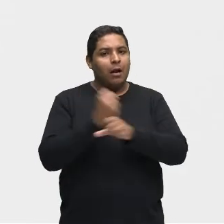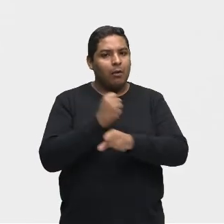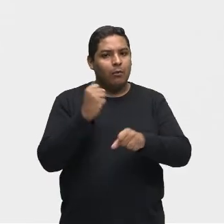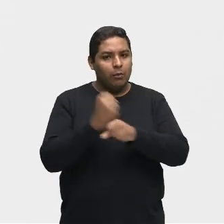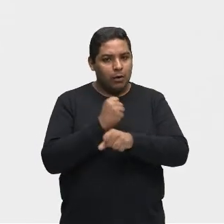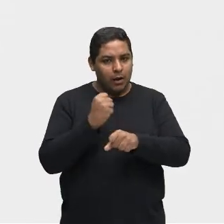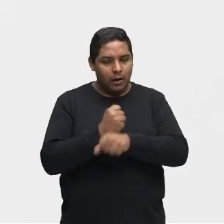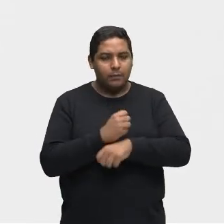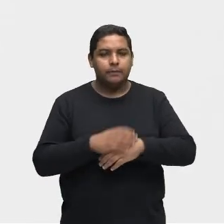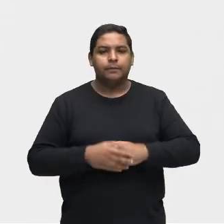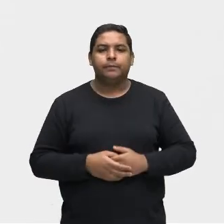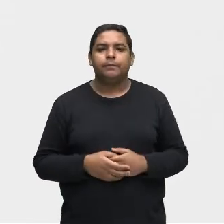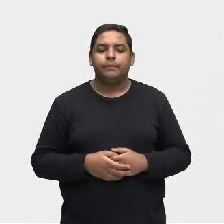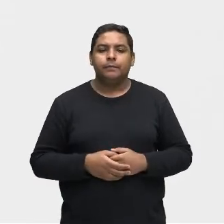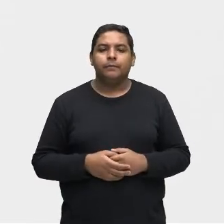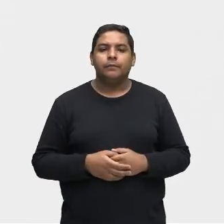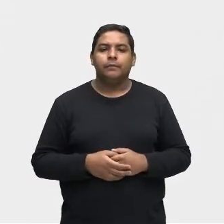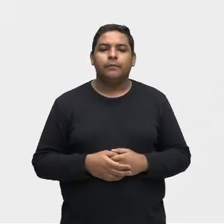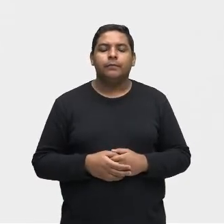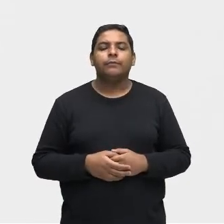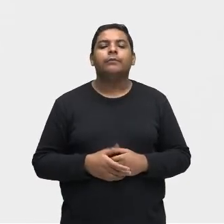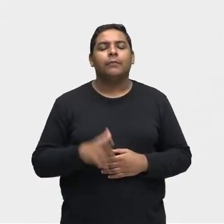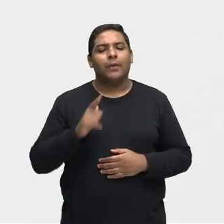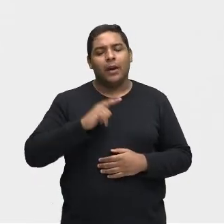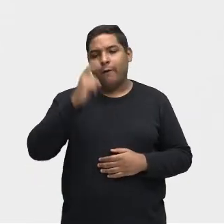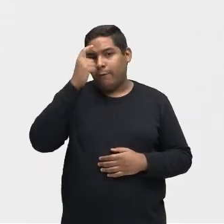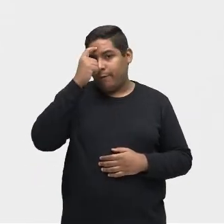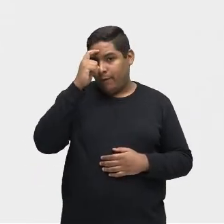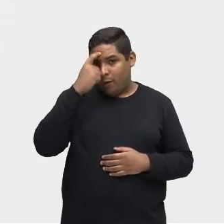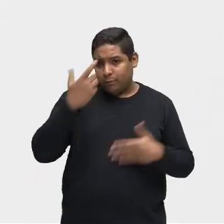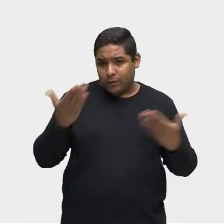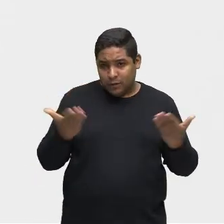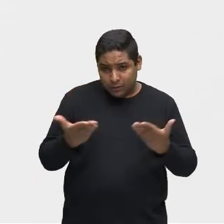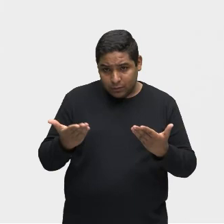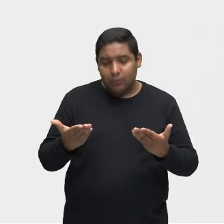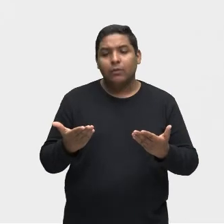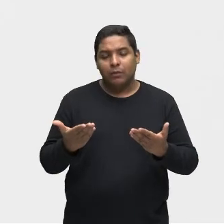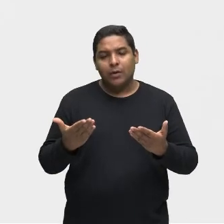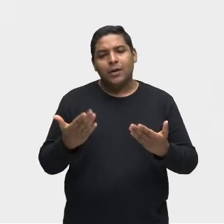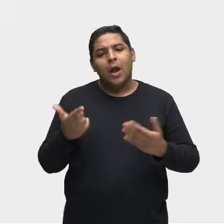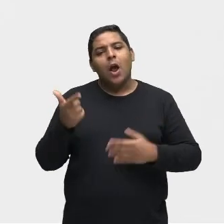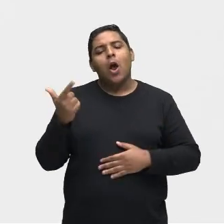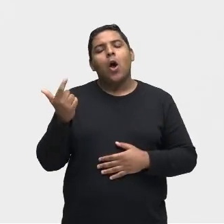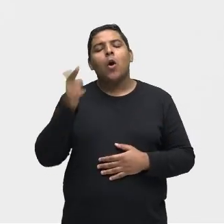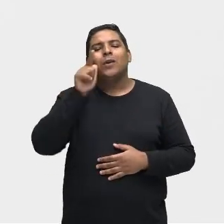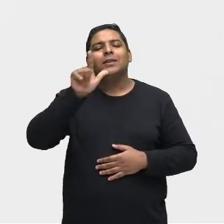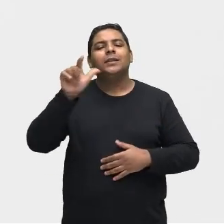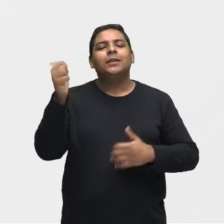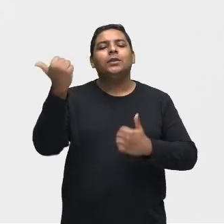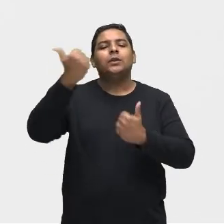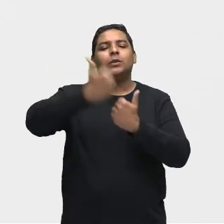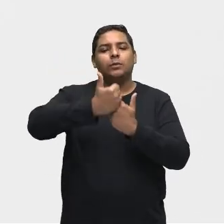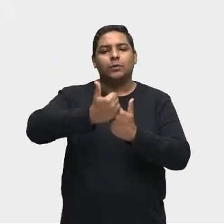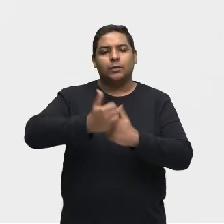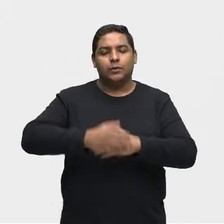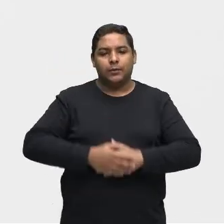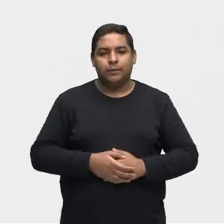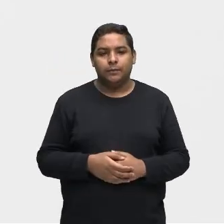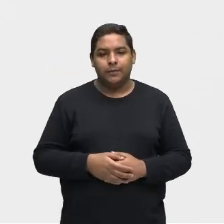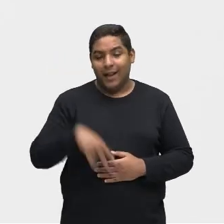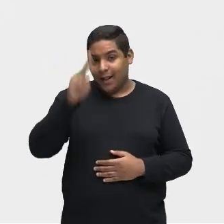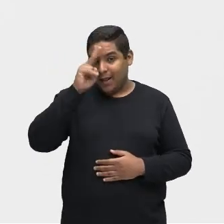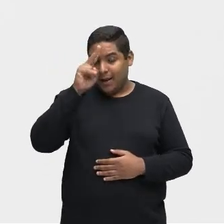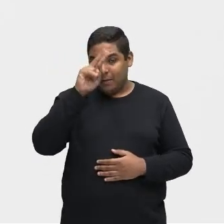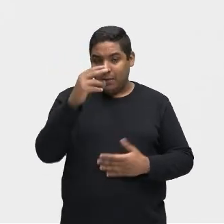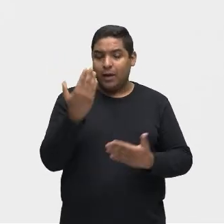pegar a nossa pequena relação, a nossa pequena fórmula, para poder substituir. Então, lembrando da nossa aula.